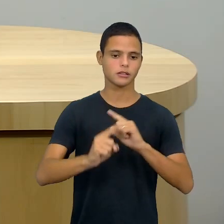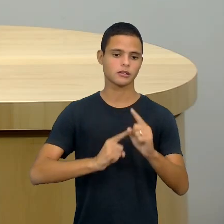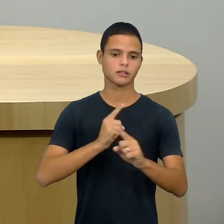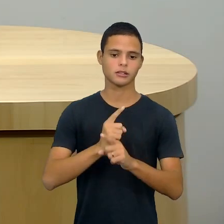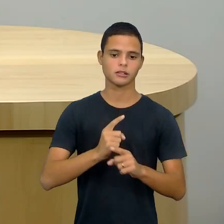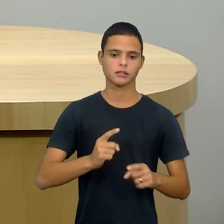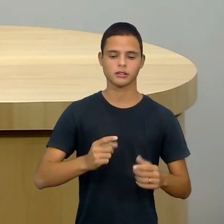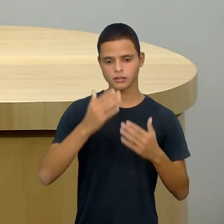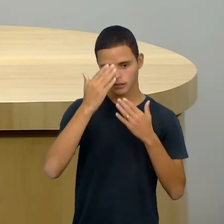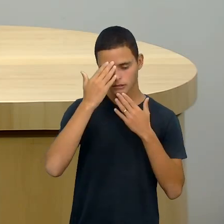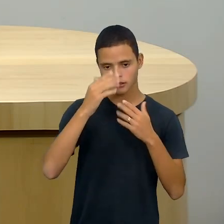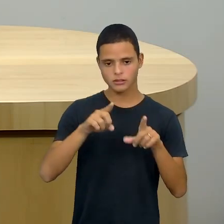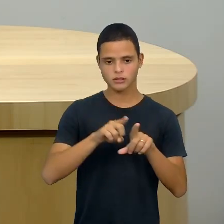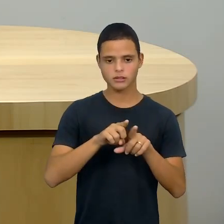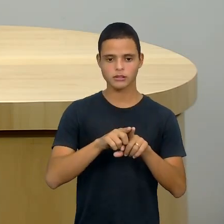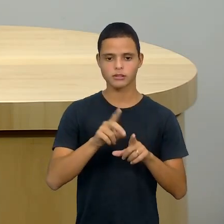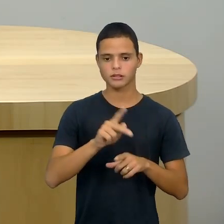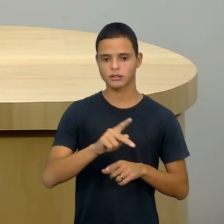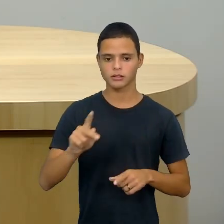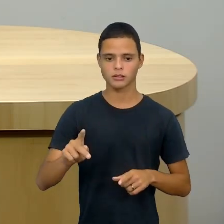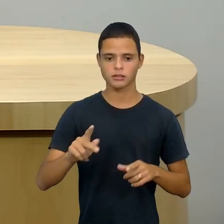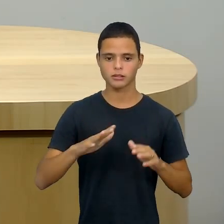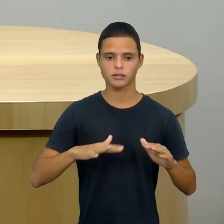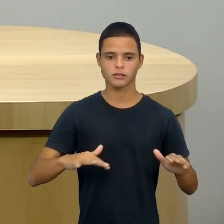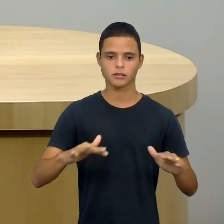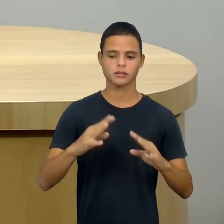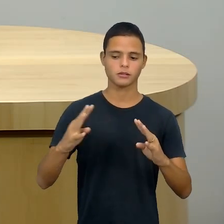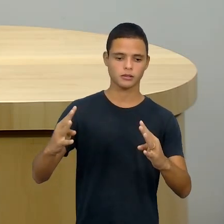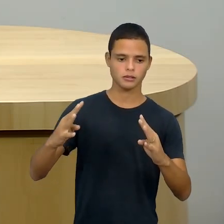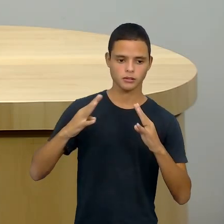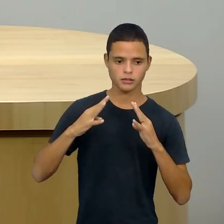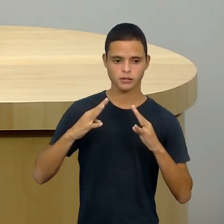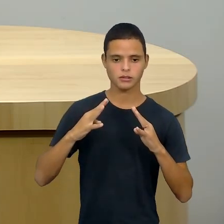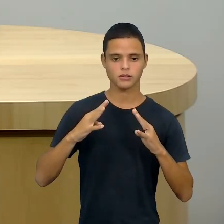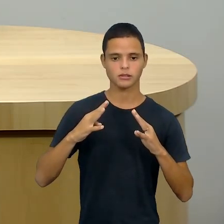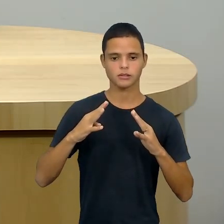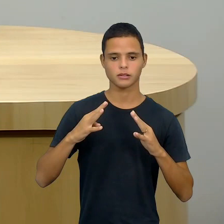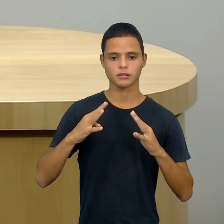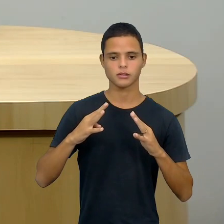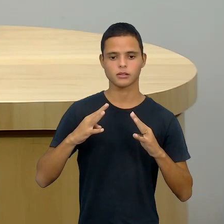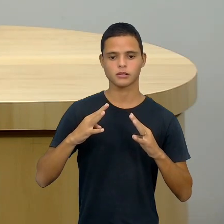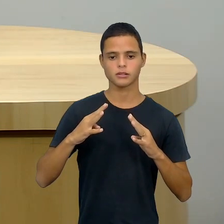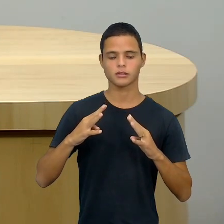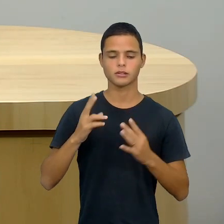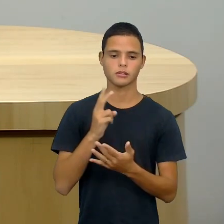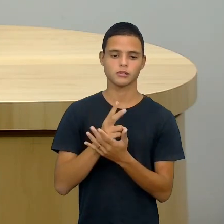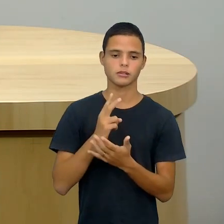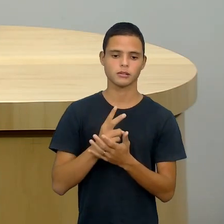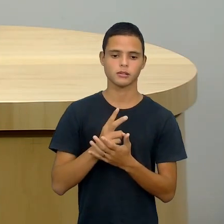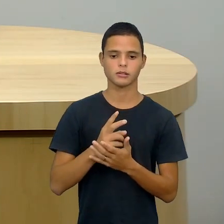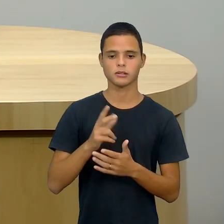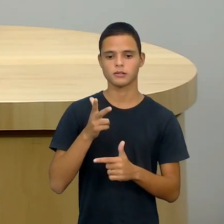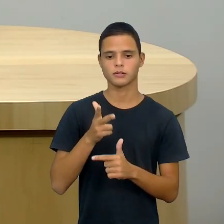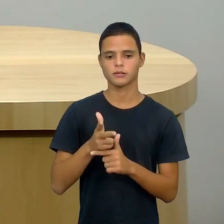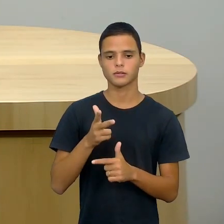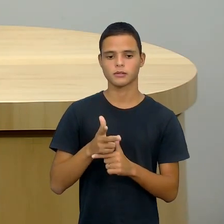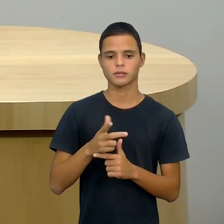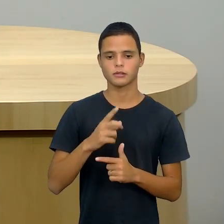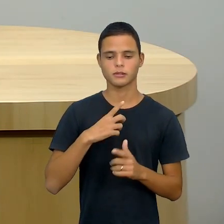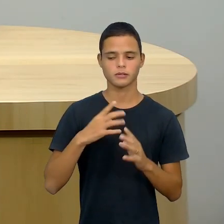próxima. Agradecemos de coração, professor e professora que tem nos escutado todas as nossas lives e